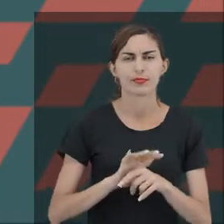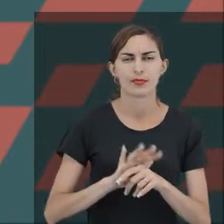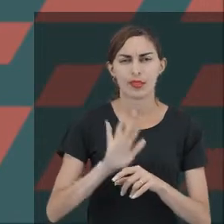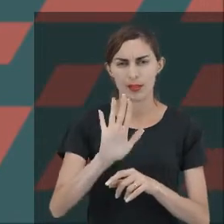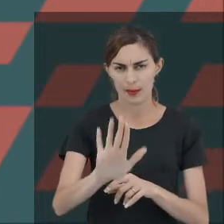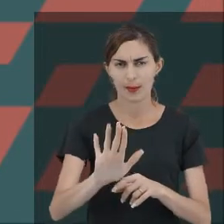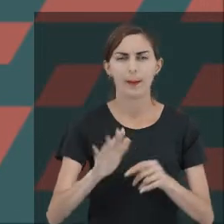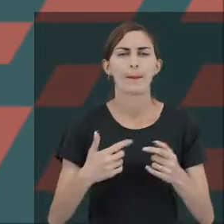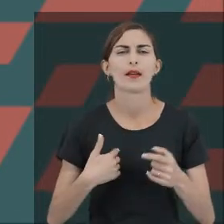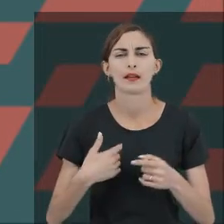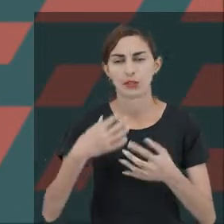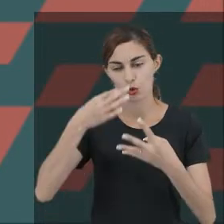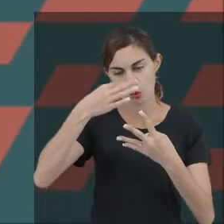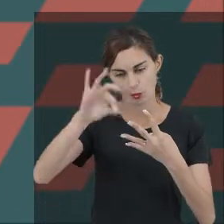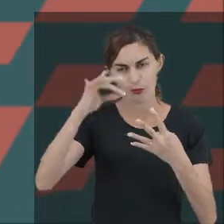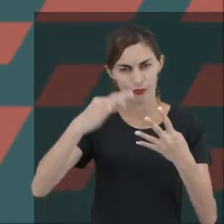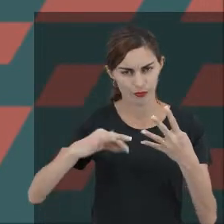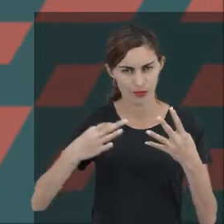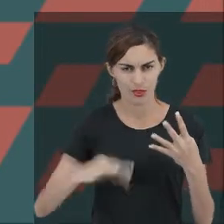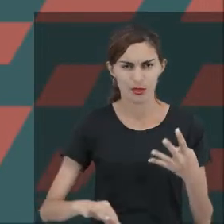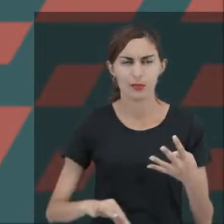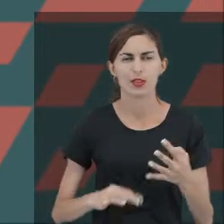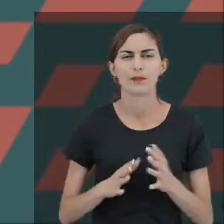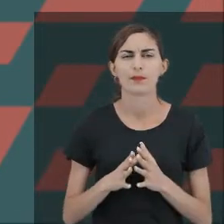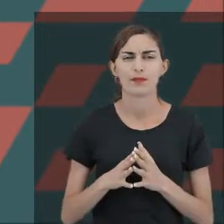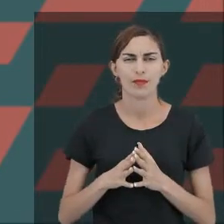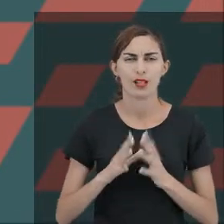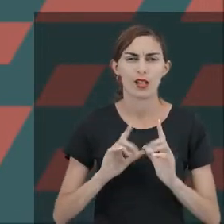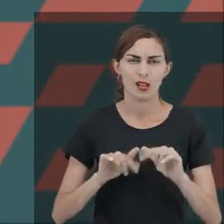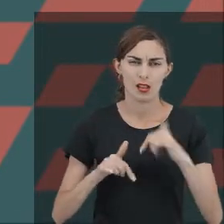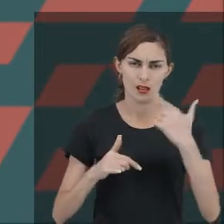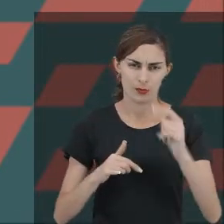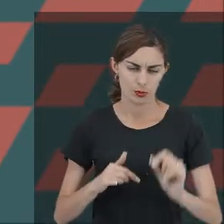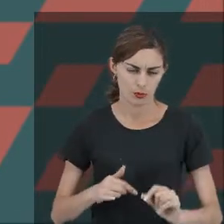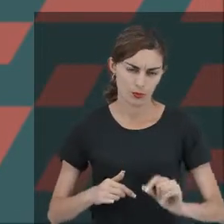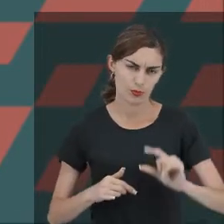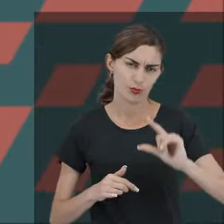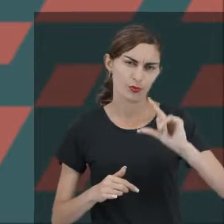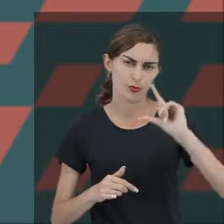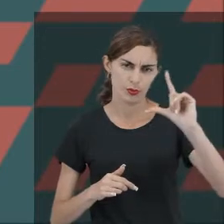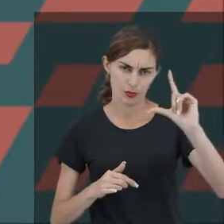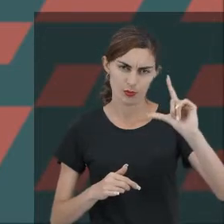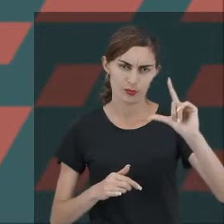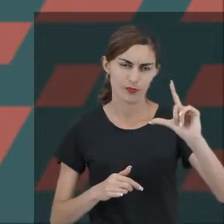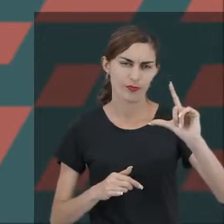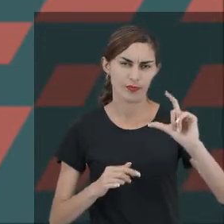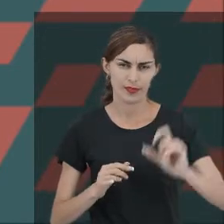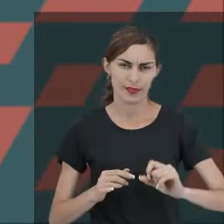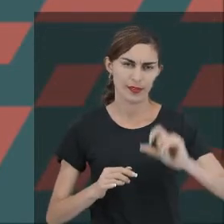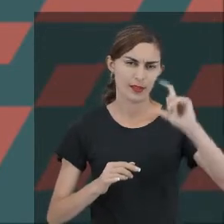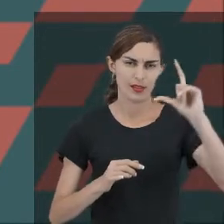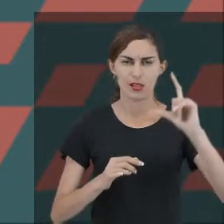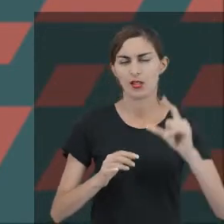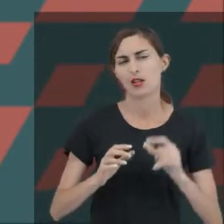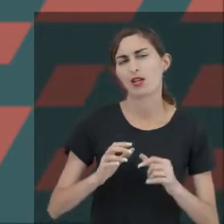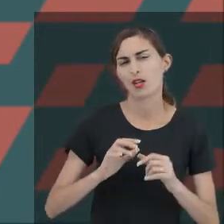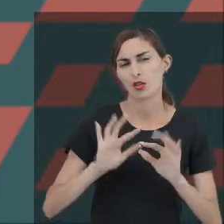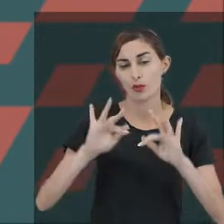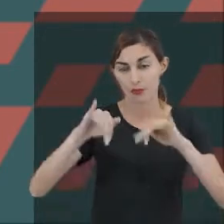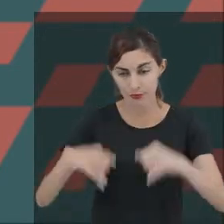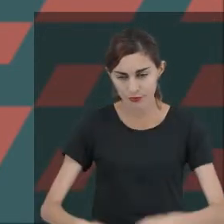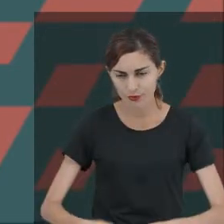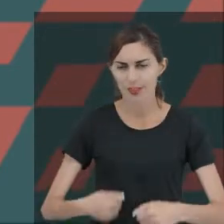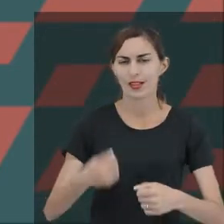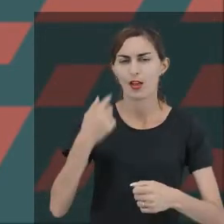mas a grande maioria desses casos não se confirma. E mostra que a proporção do evento, que achávamos que era gigante, de mais de 2.000 casos, no final